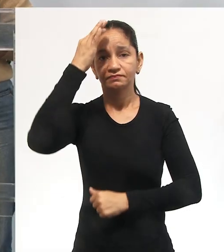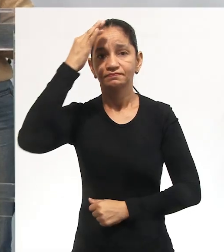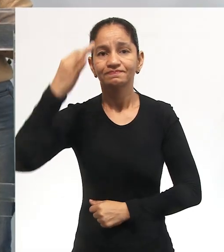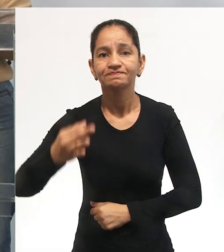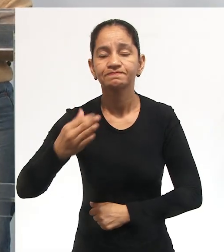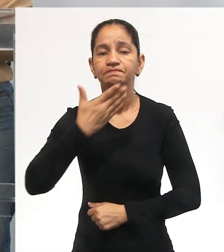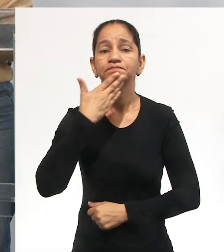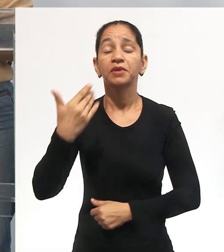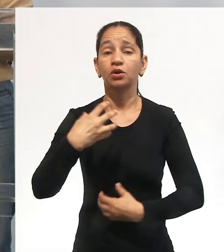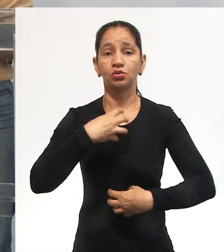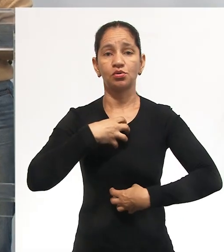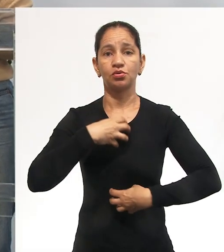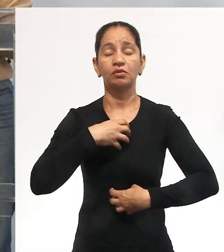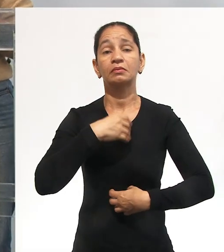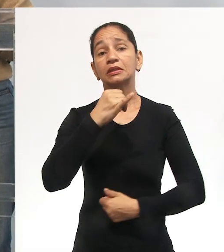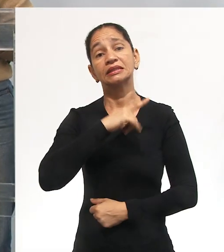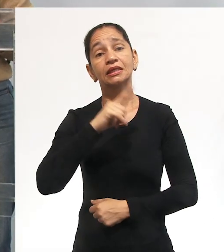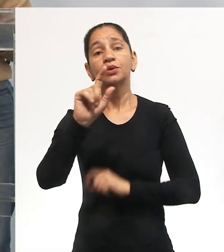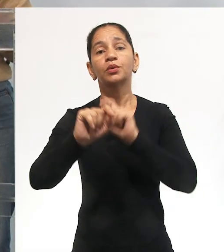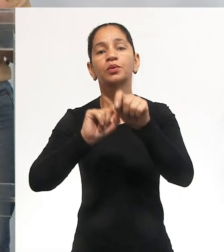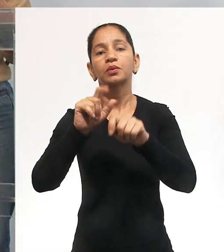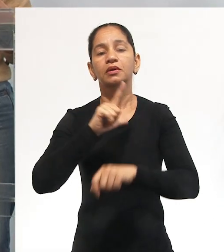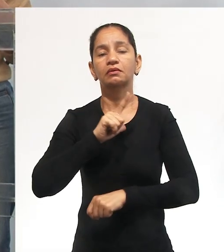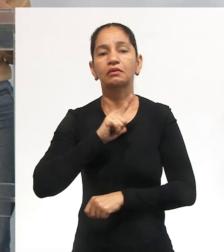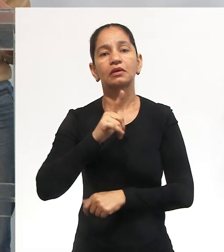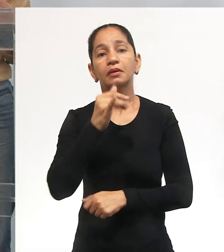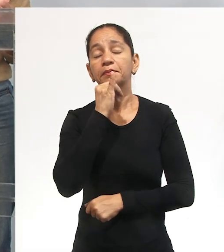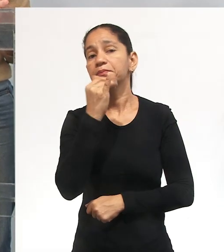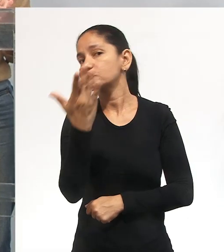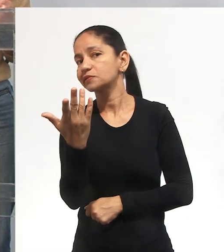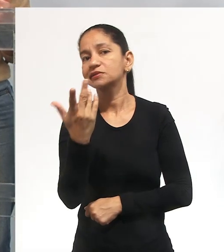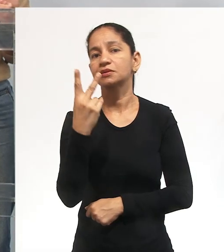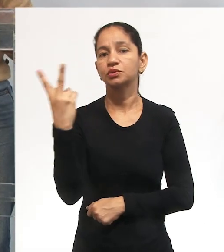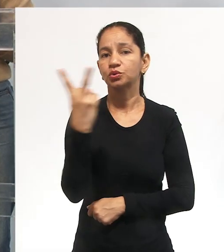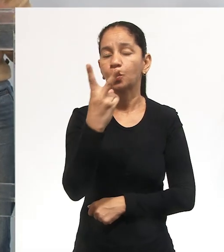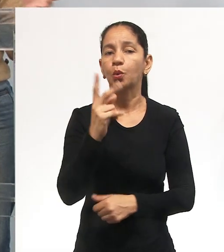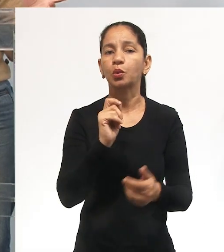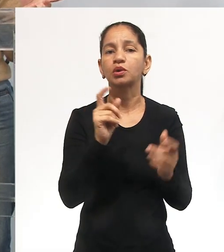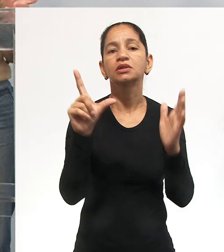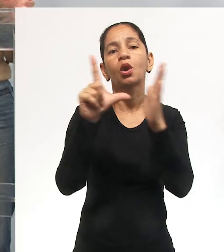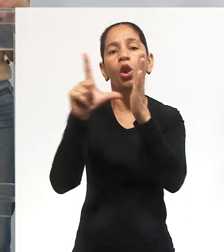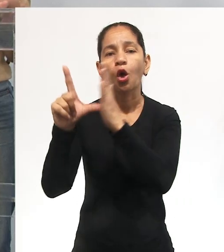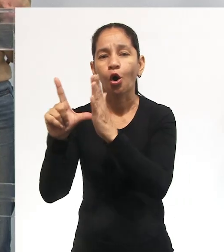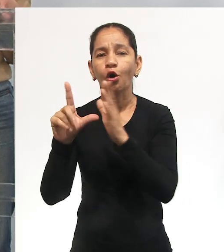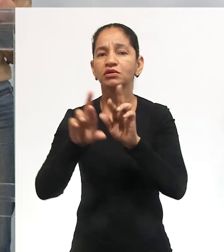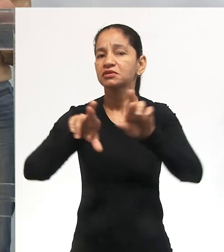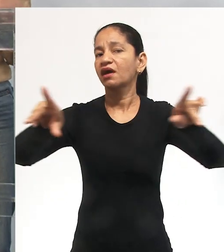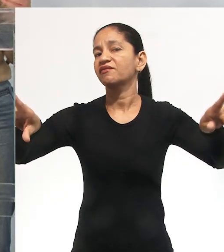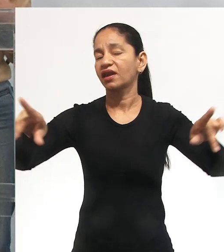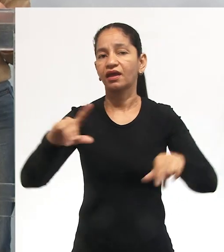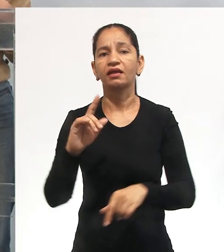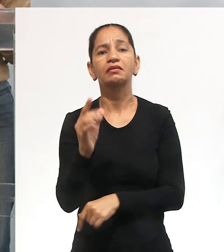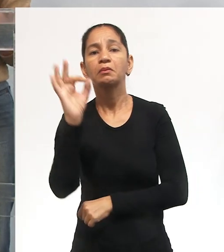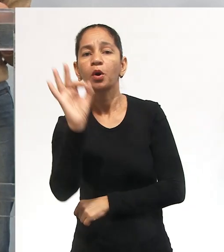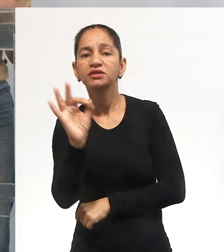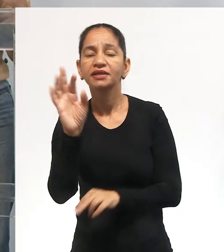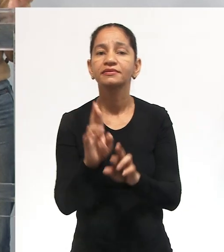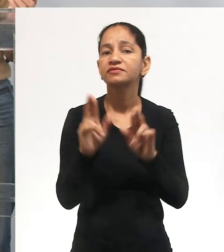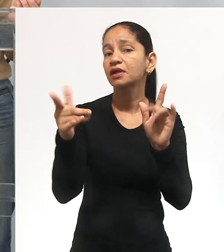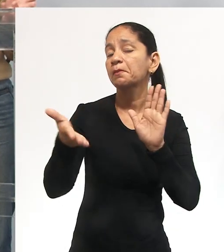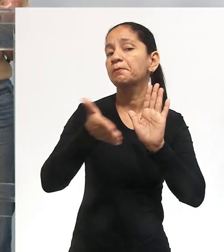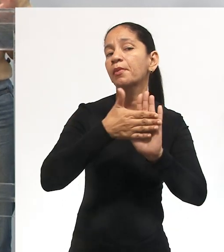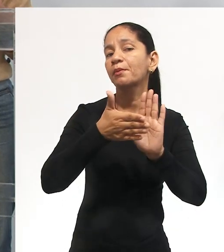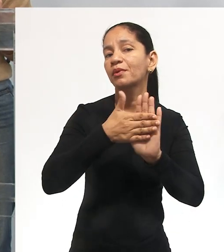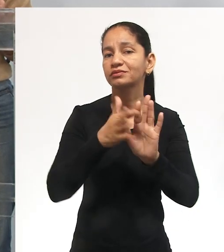a tomar decisões melhores, né? Quando a gente tem dois fornecedores, por exemplo, com taxas diferentes,